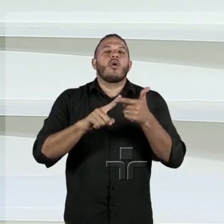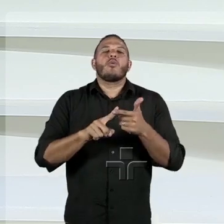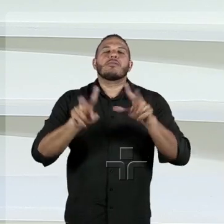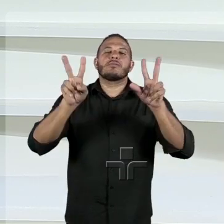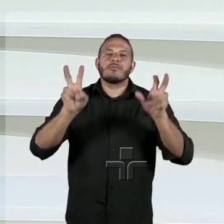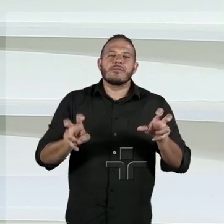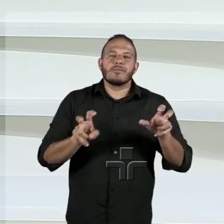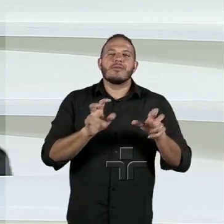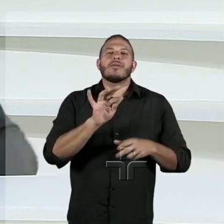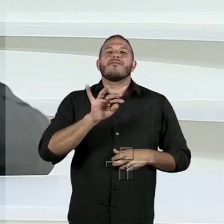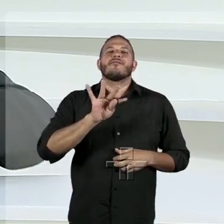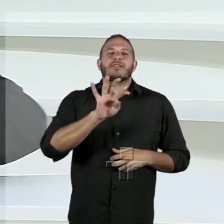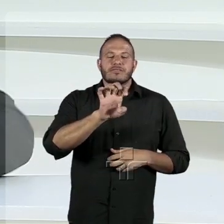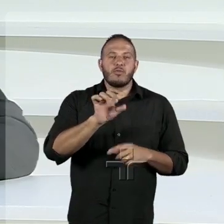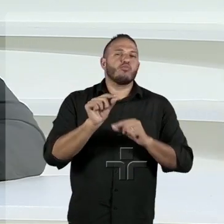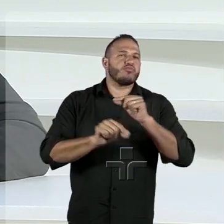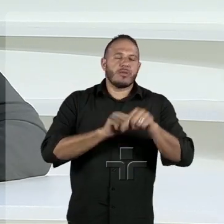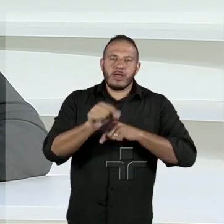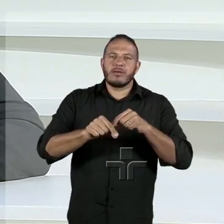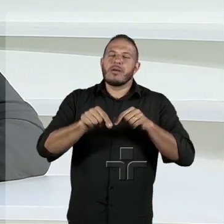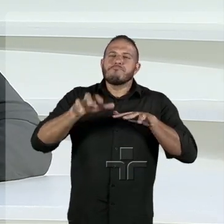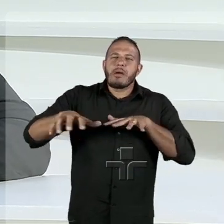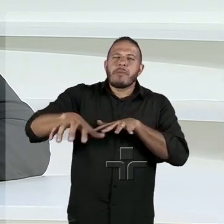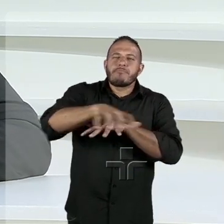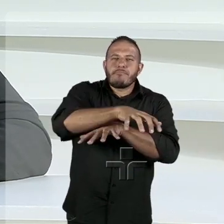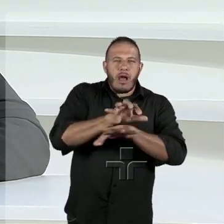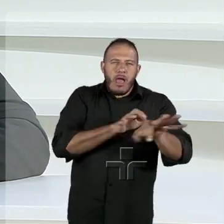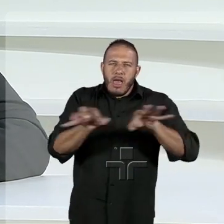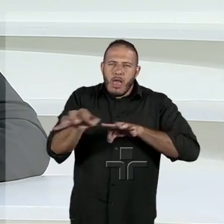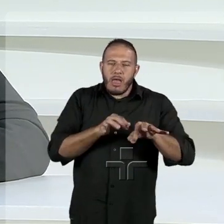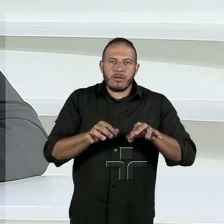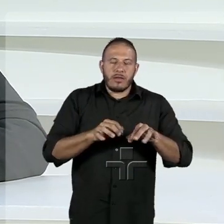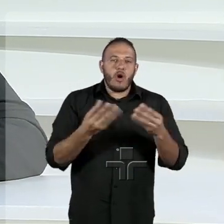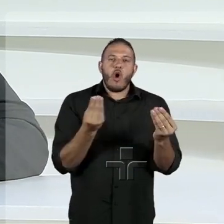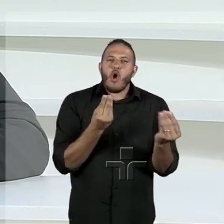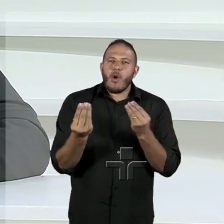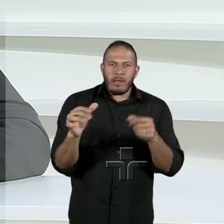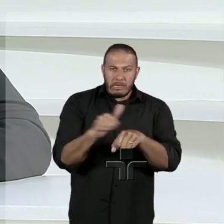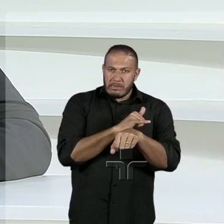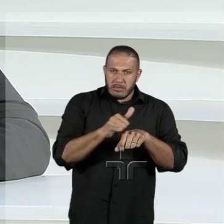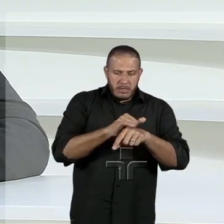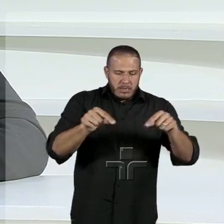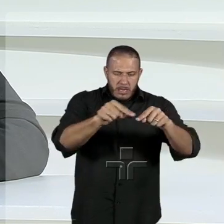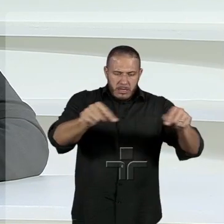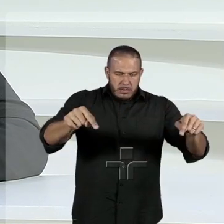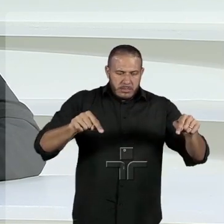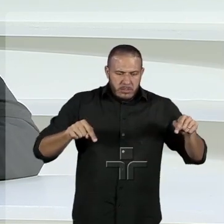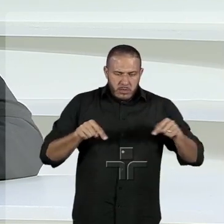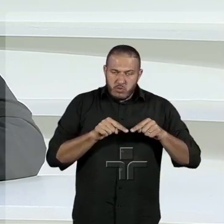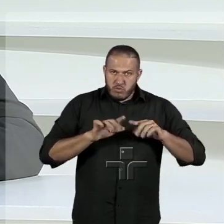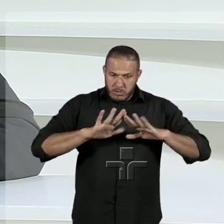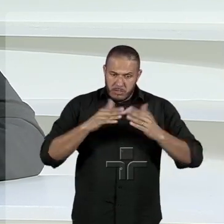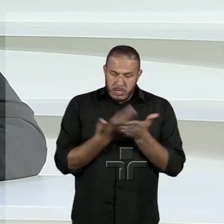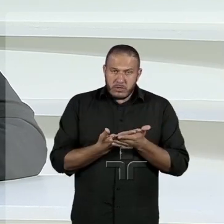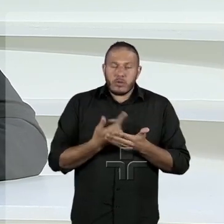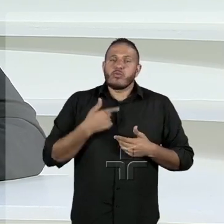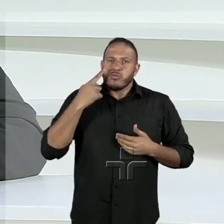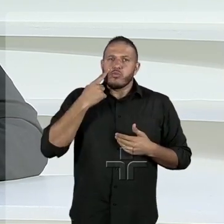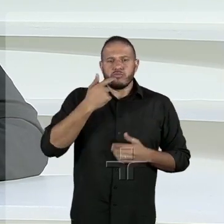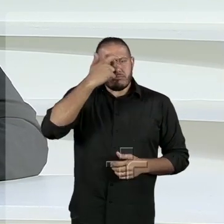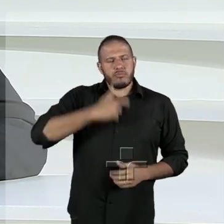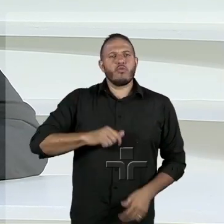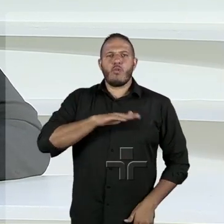da infraestrutura. A sala de aula, a arquitetura da sala de aula é diferente para um aluno que é protagonista do